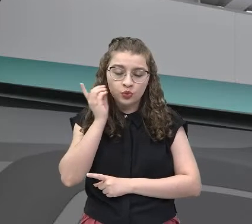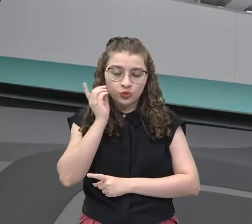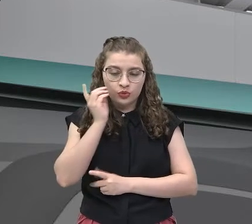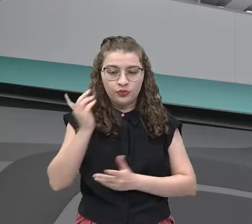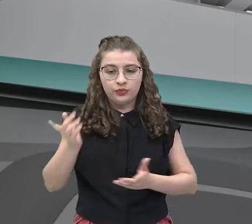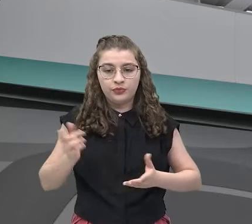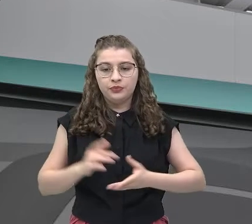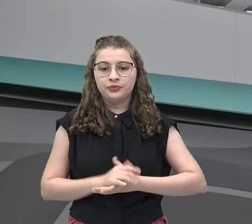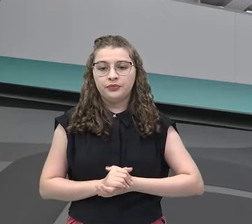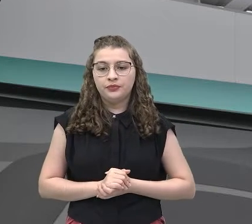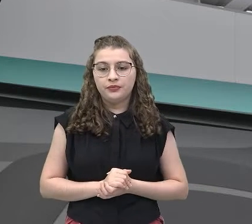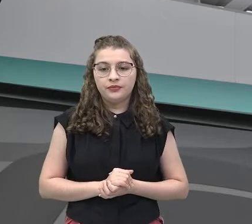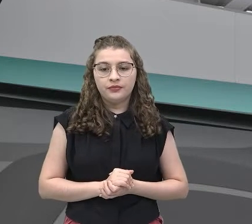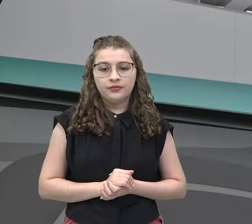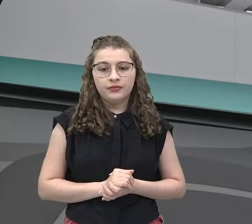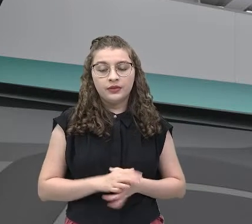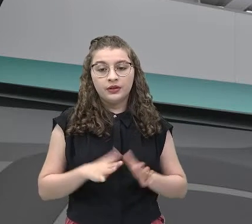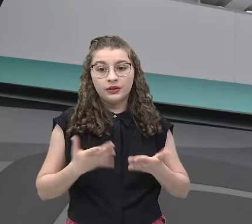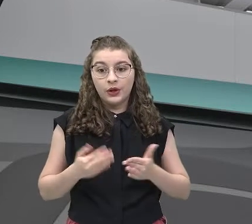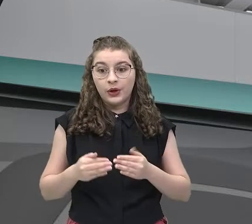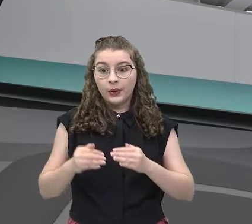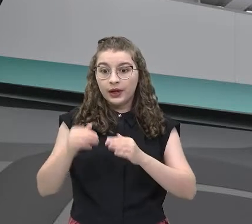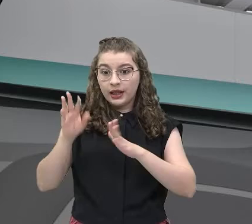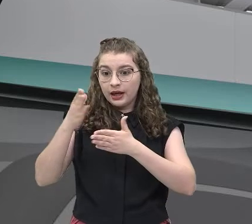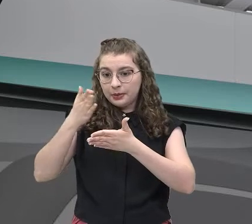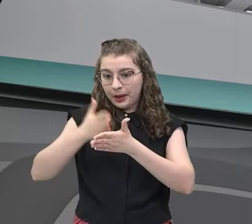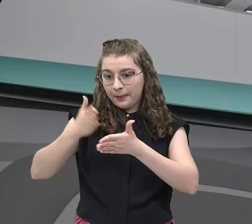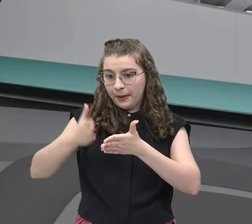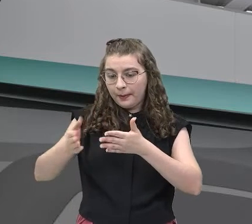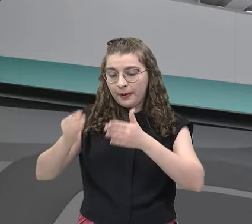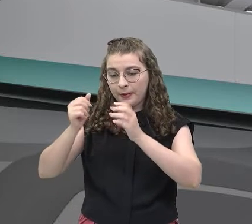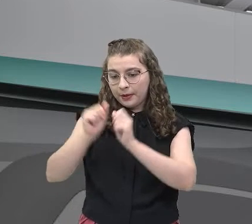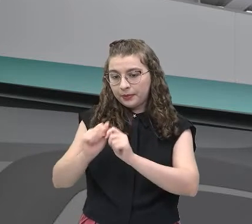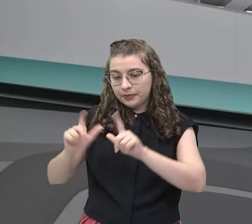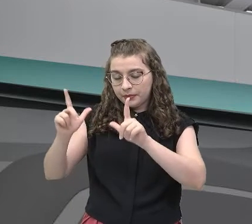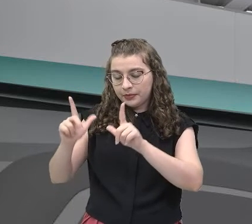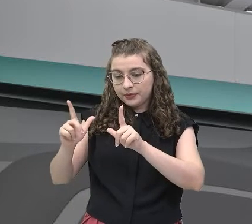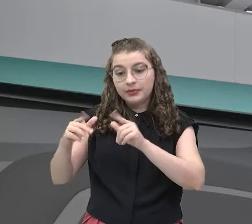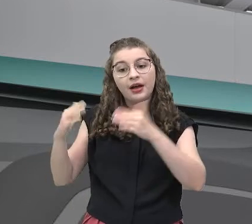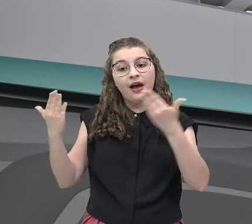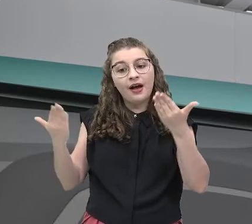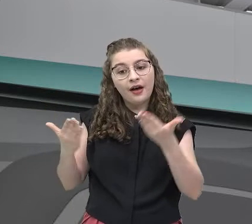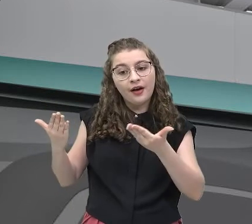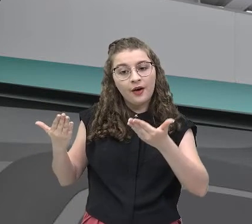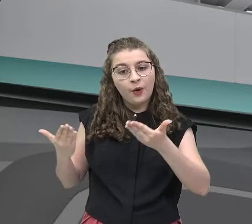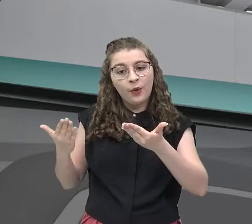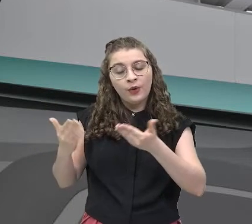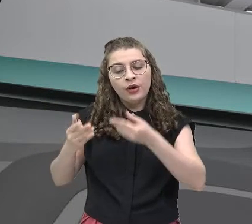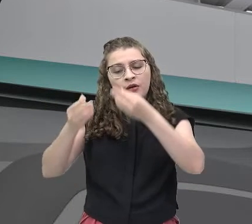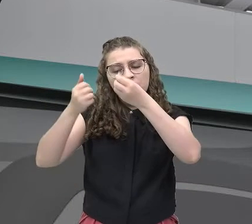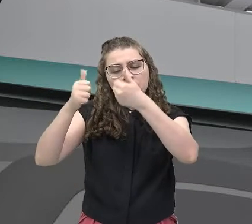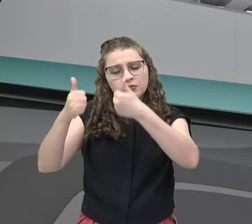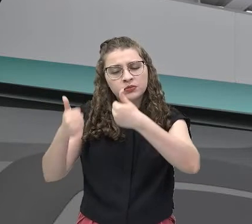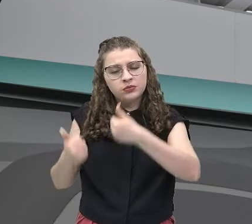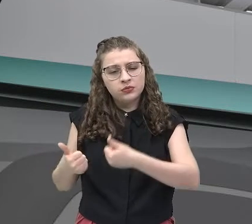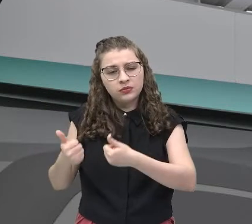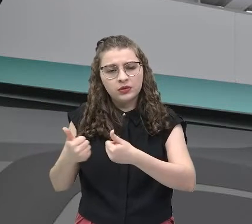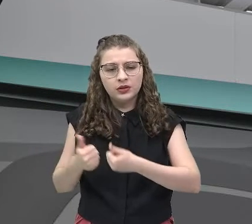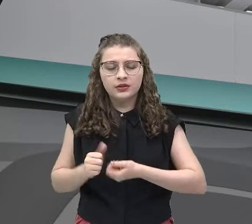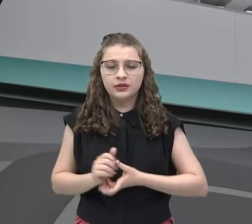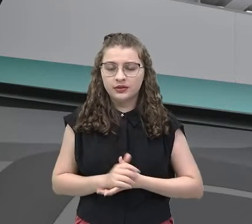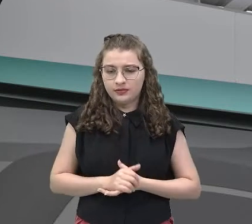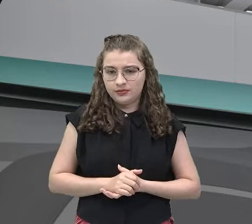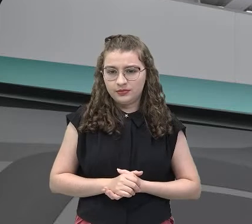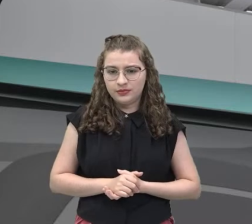dia. E agora, seguindo aquele espaço que a gente acabou de ver, nós vamos analisar um pouco desse texto que foi sendo apresentado